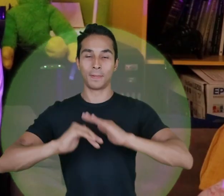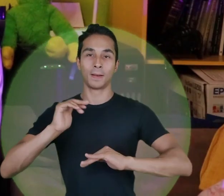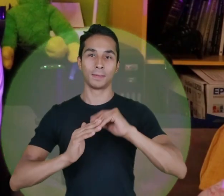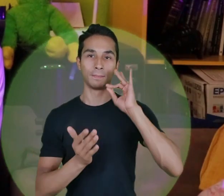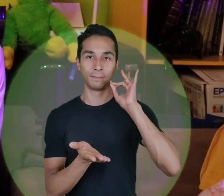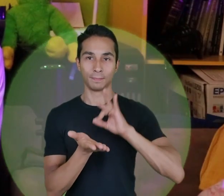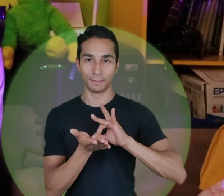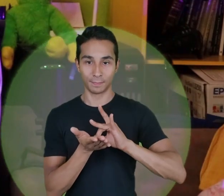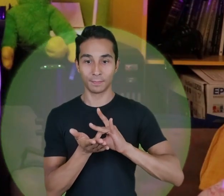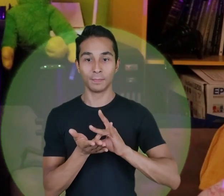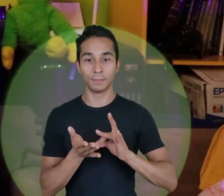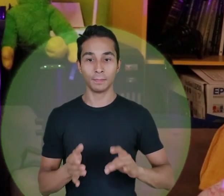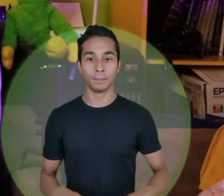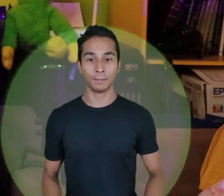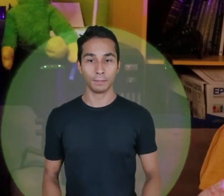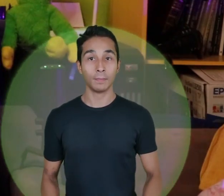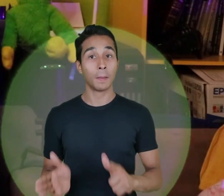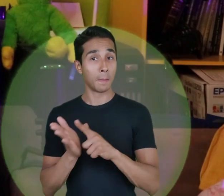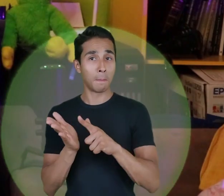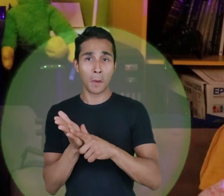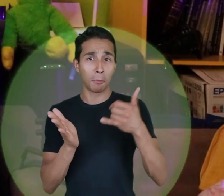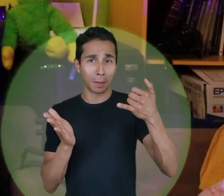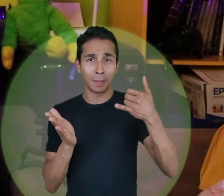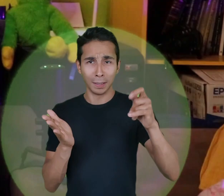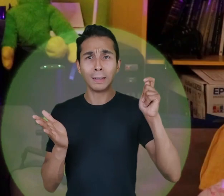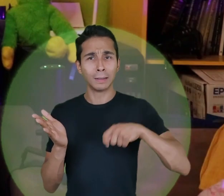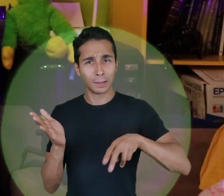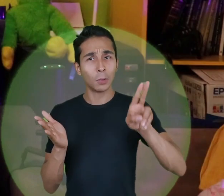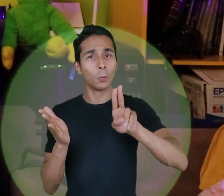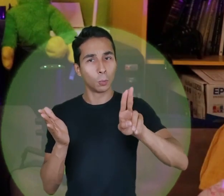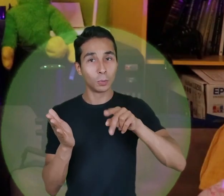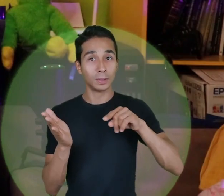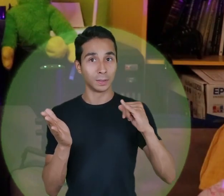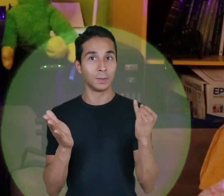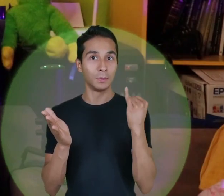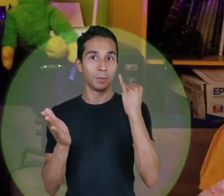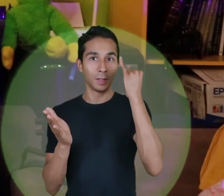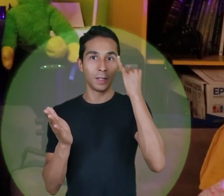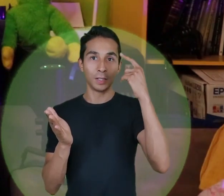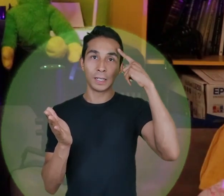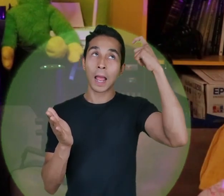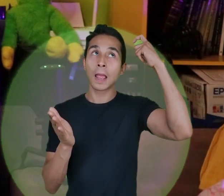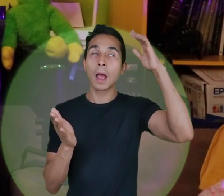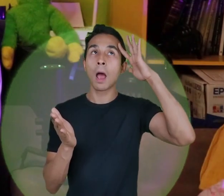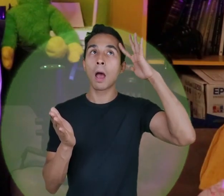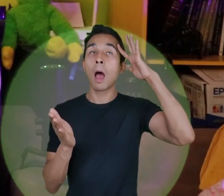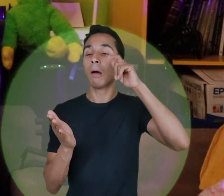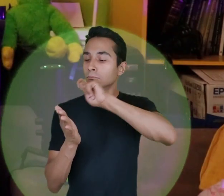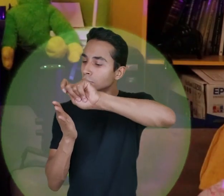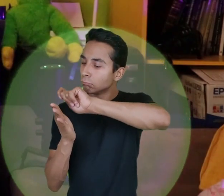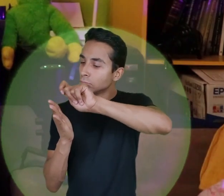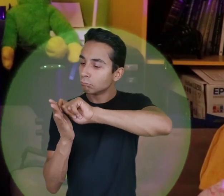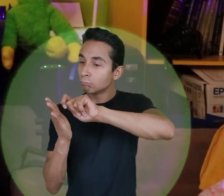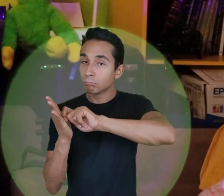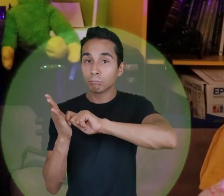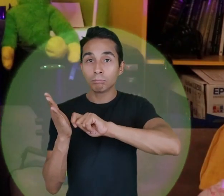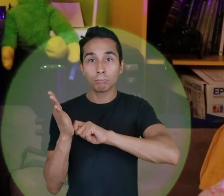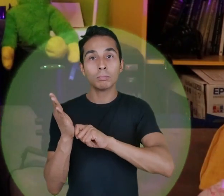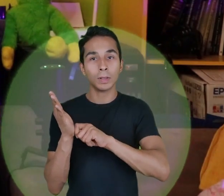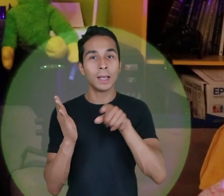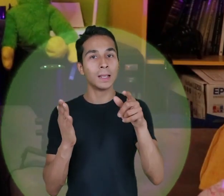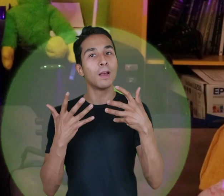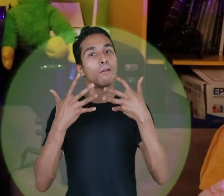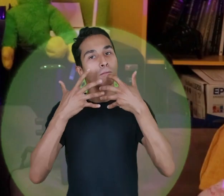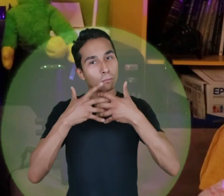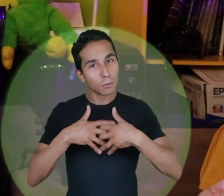o papel ele continua sendo, né, uma tecnologia, né, o papel e caneta continua sendo uma tecnologia importante para quando você tem uma ideia. Mapas